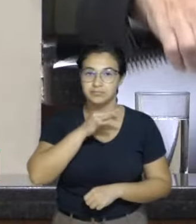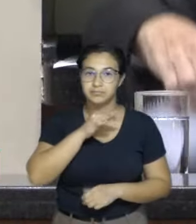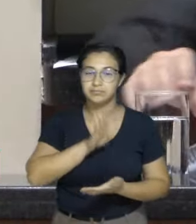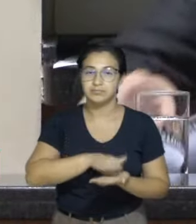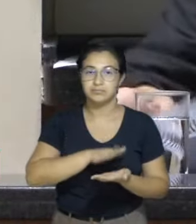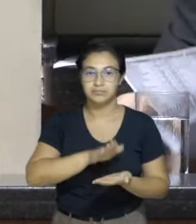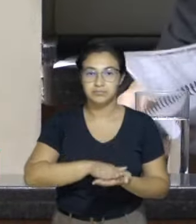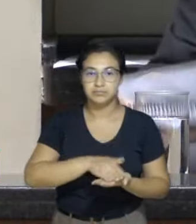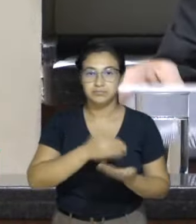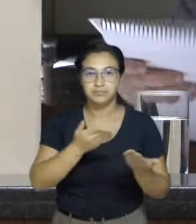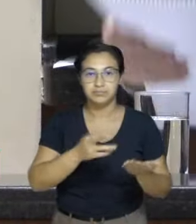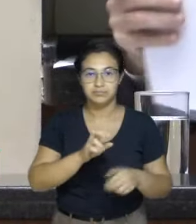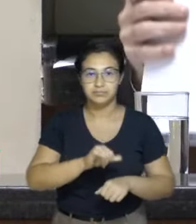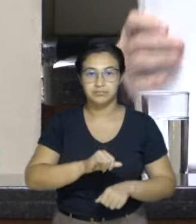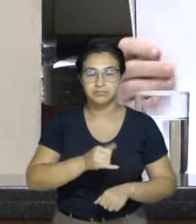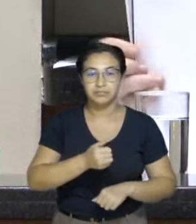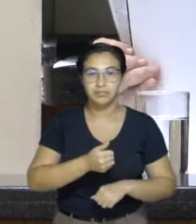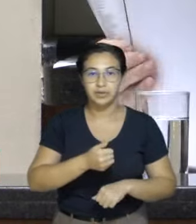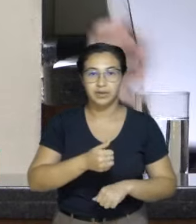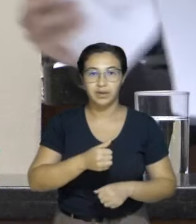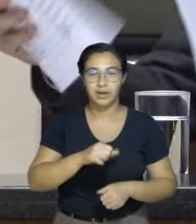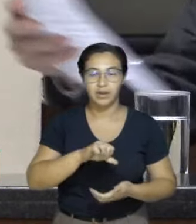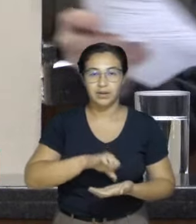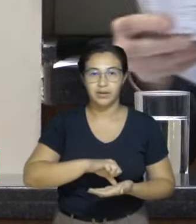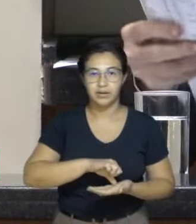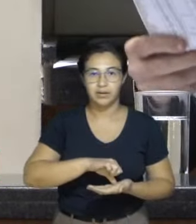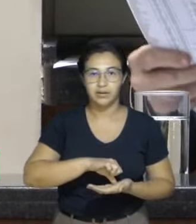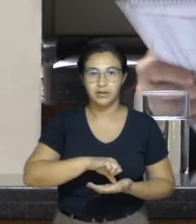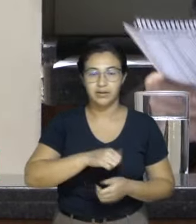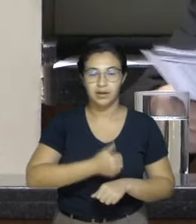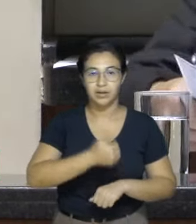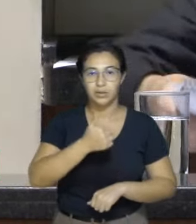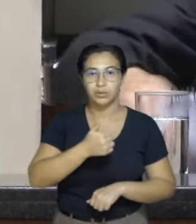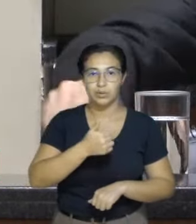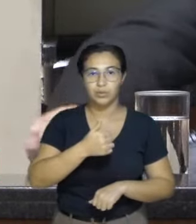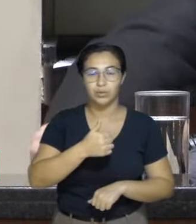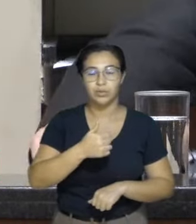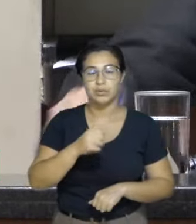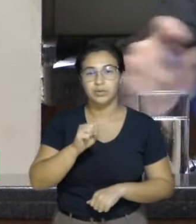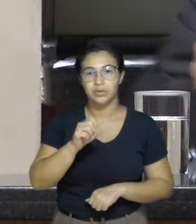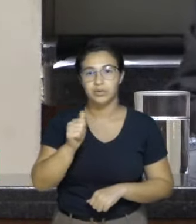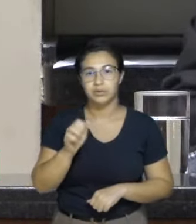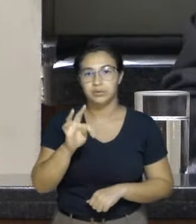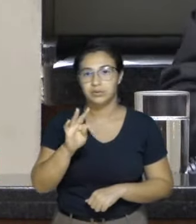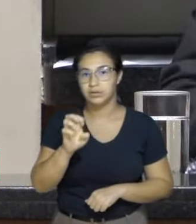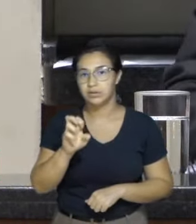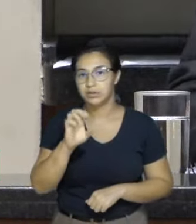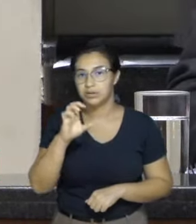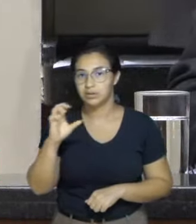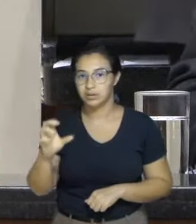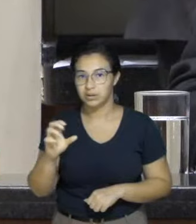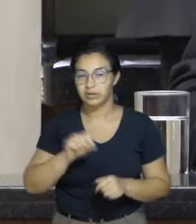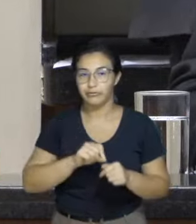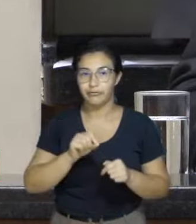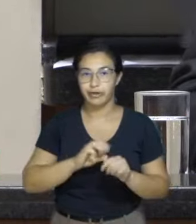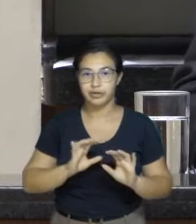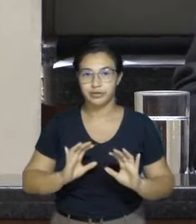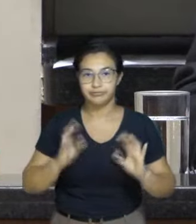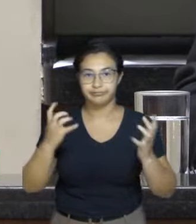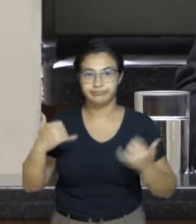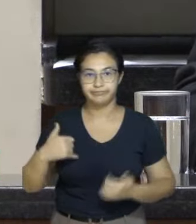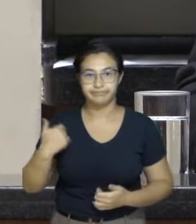aplausos ao reitor da SATEC, senhor Carlos Antônio Ferreira, pela passagem do aniversário de